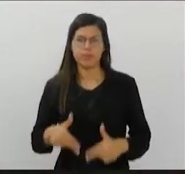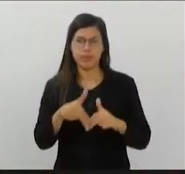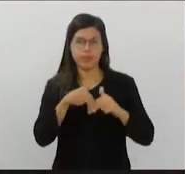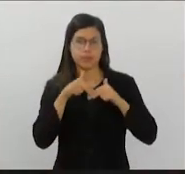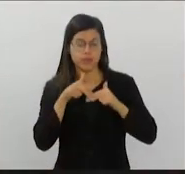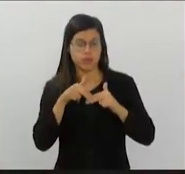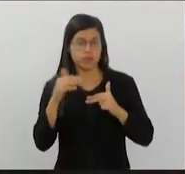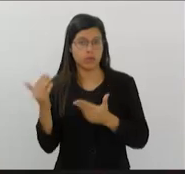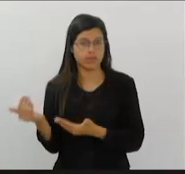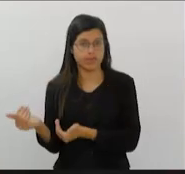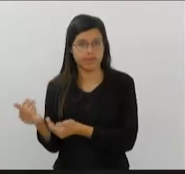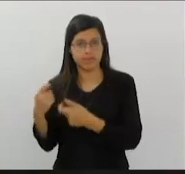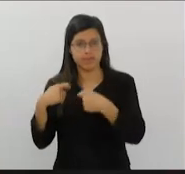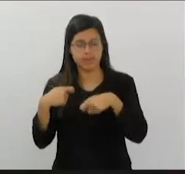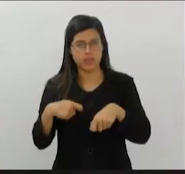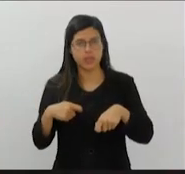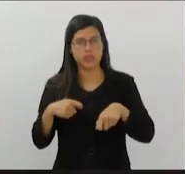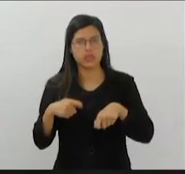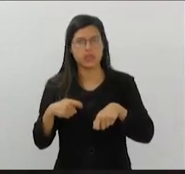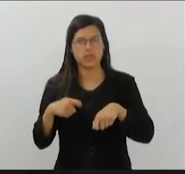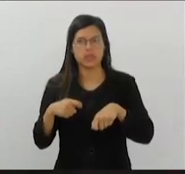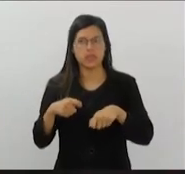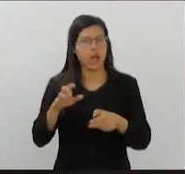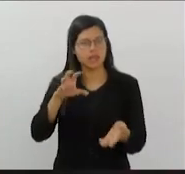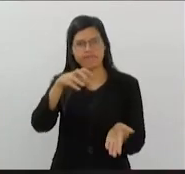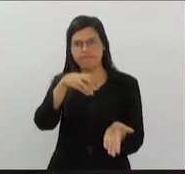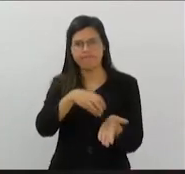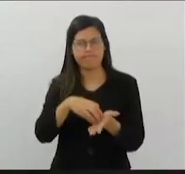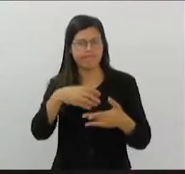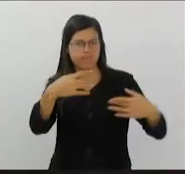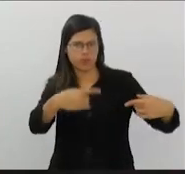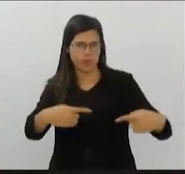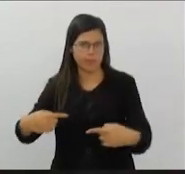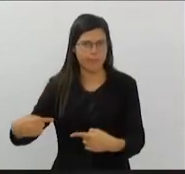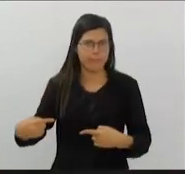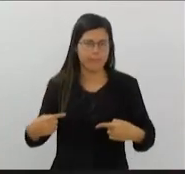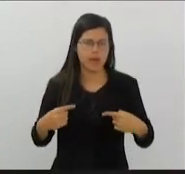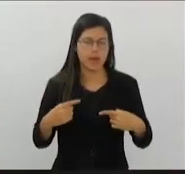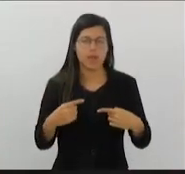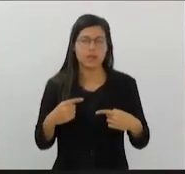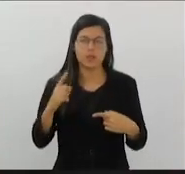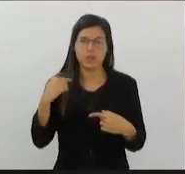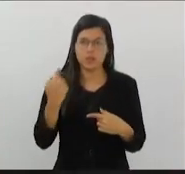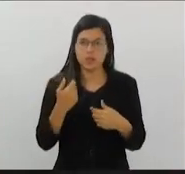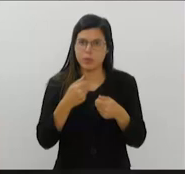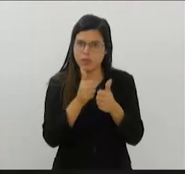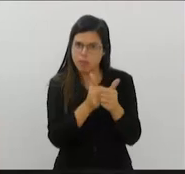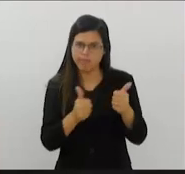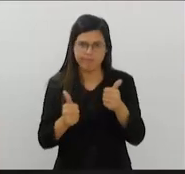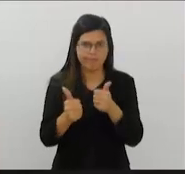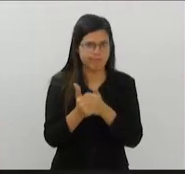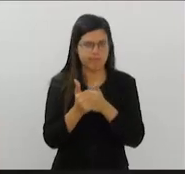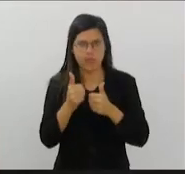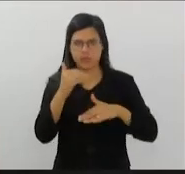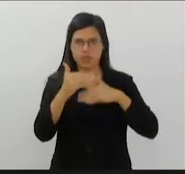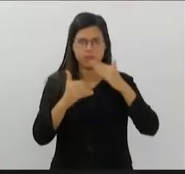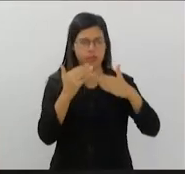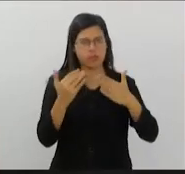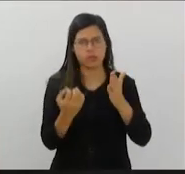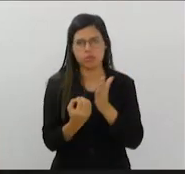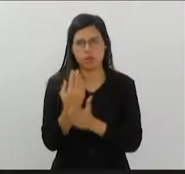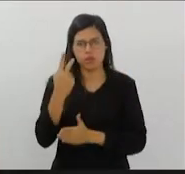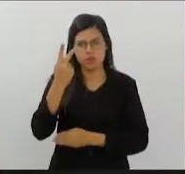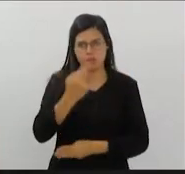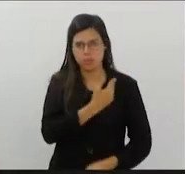que a juventude precisa estar no centro desses debates. Nós precisamos estar encabeçando o processo de elaboração de